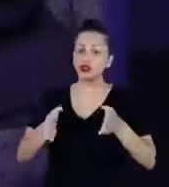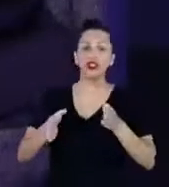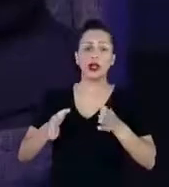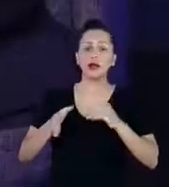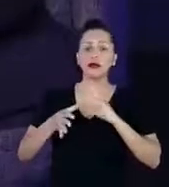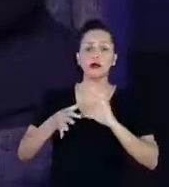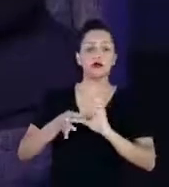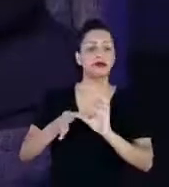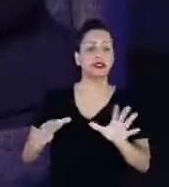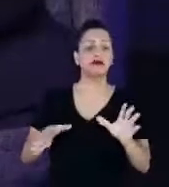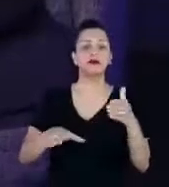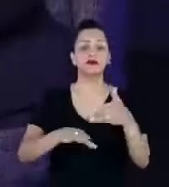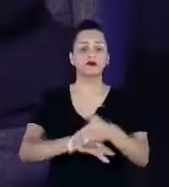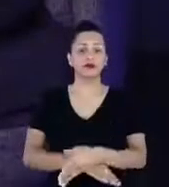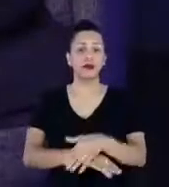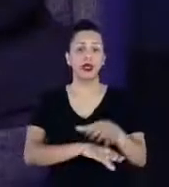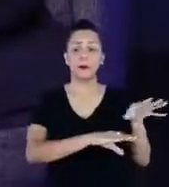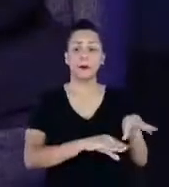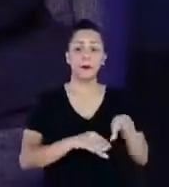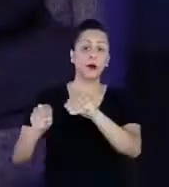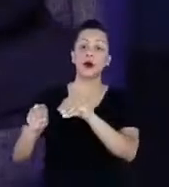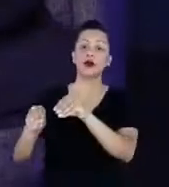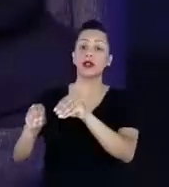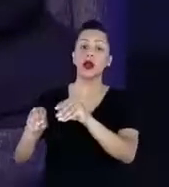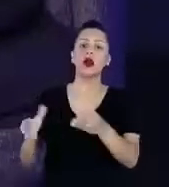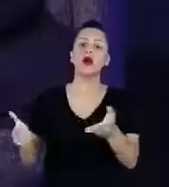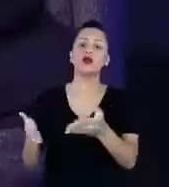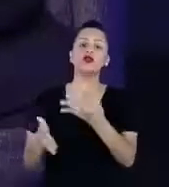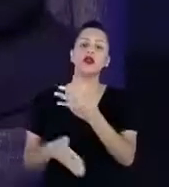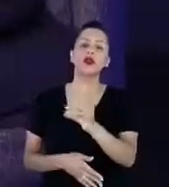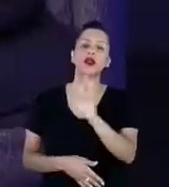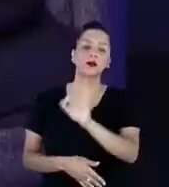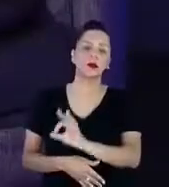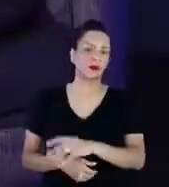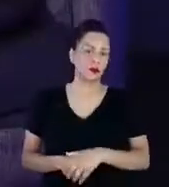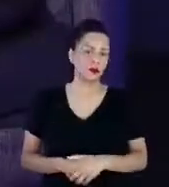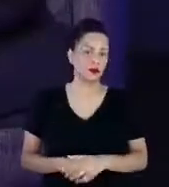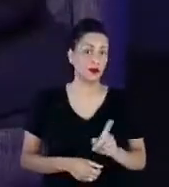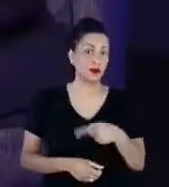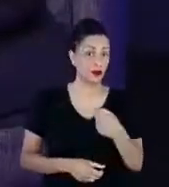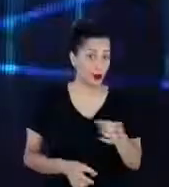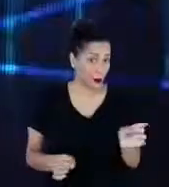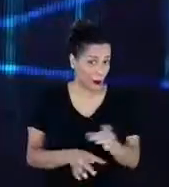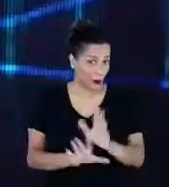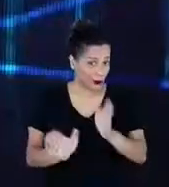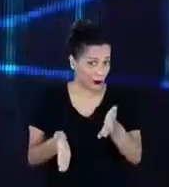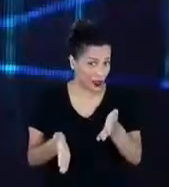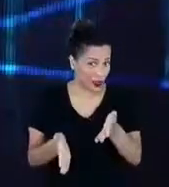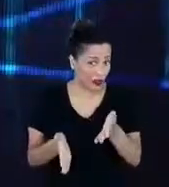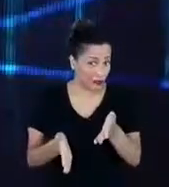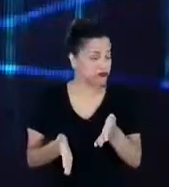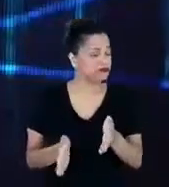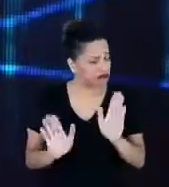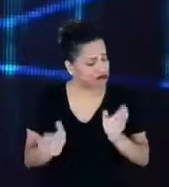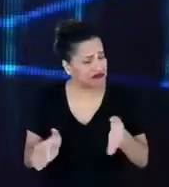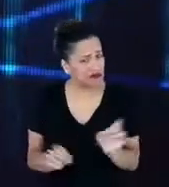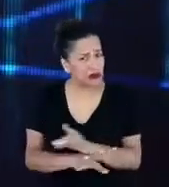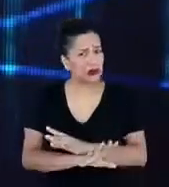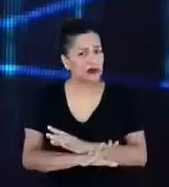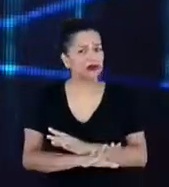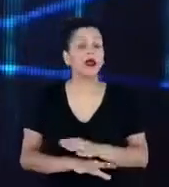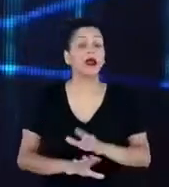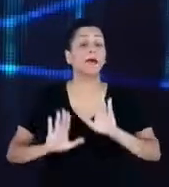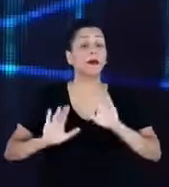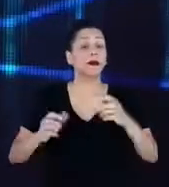hoje, essa proporção ia para 40%. Nós estamos preparados para enfrentar isso? Sim, estamos preparados. Mas nós temos que fazer isso de